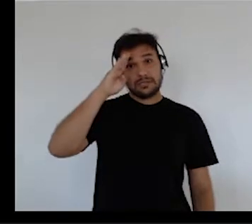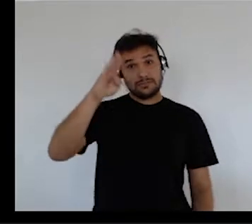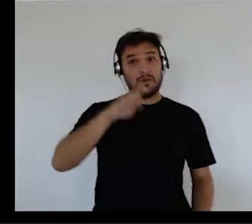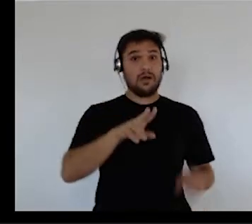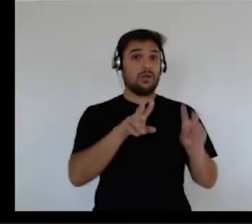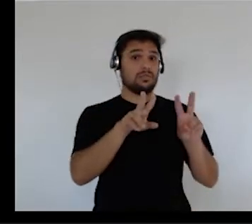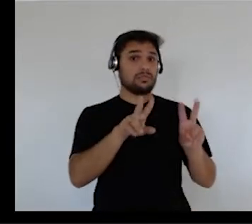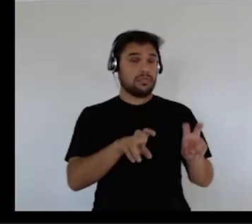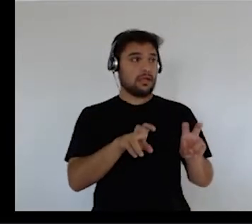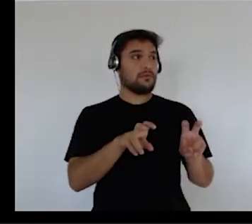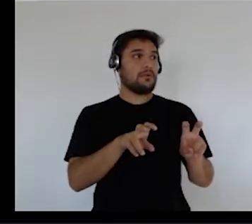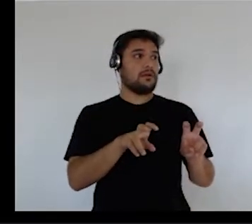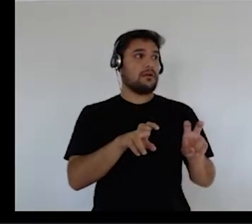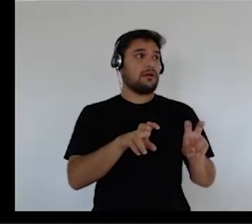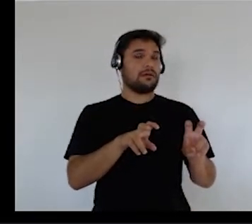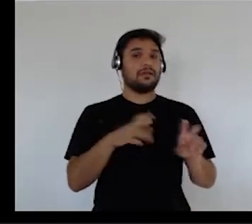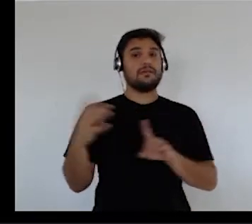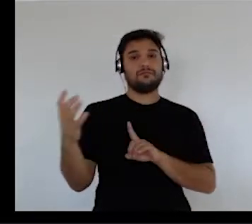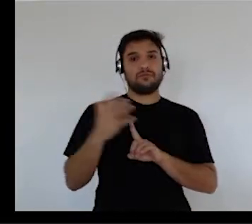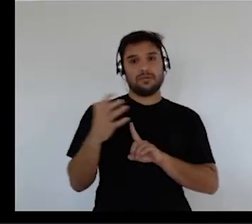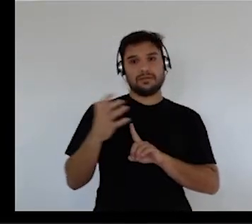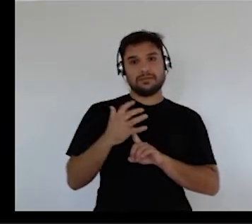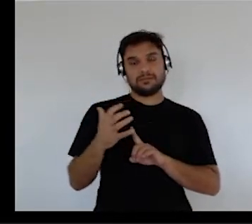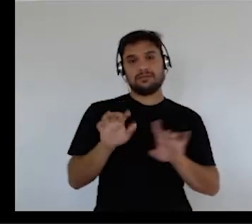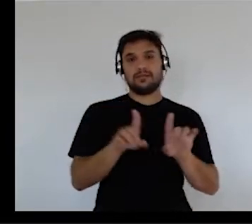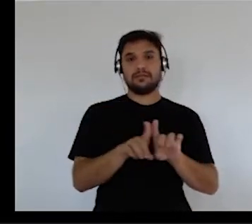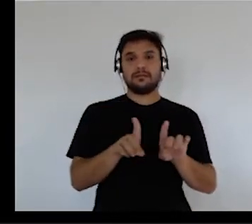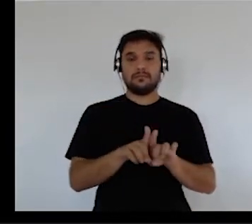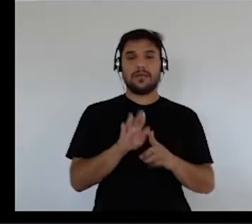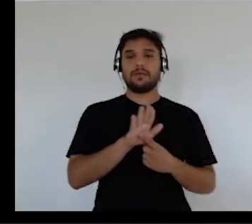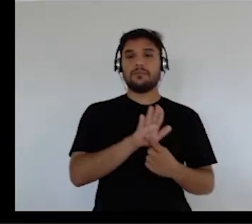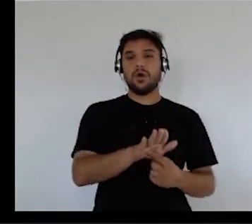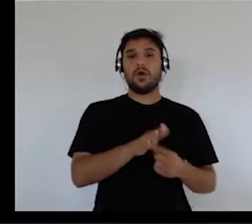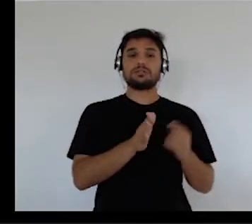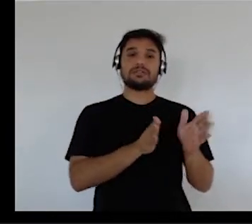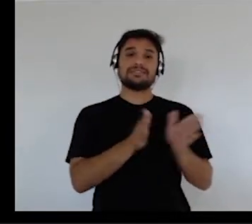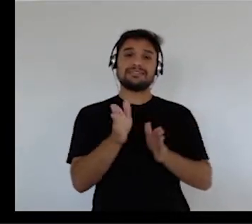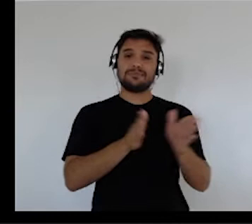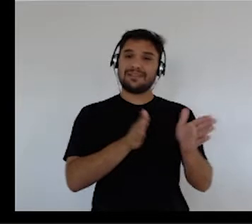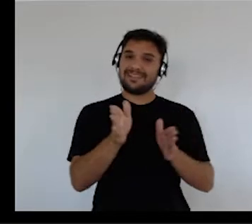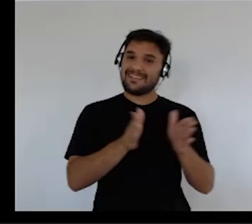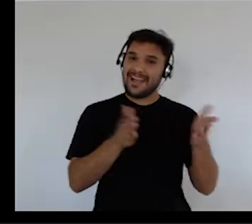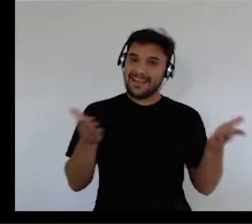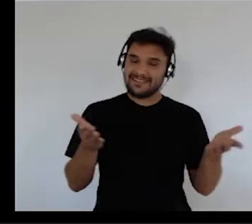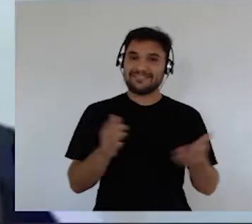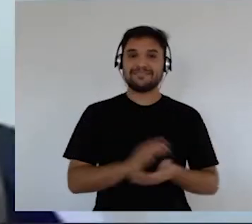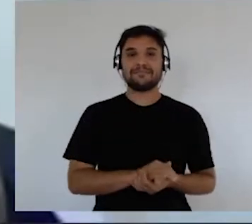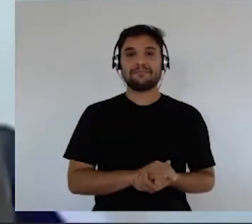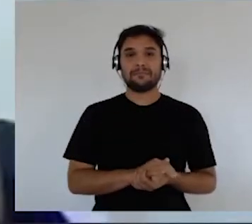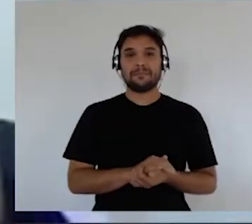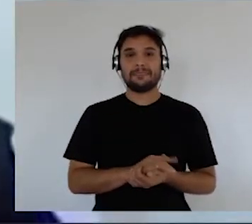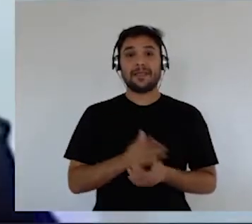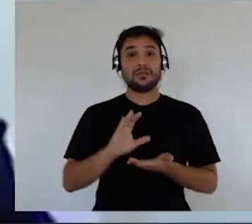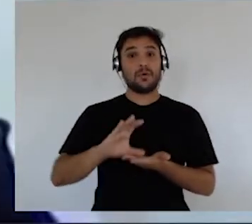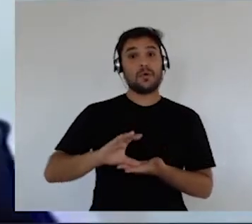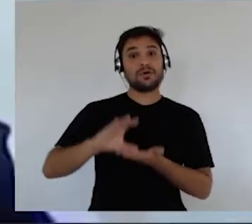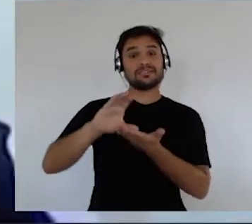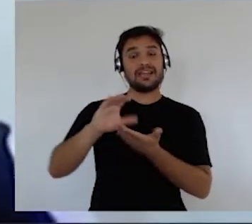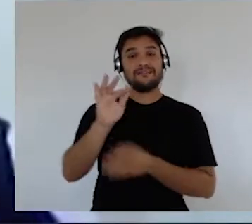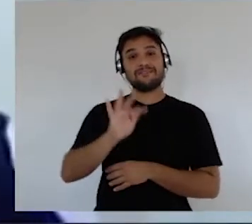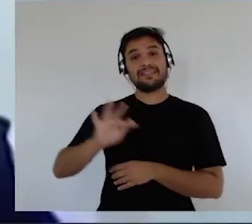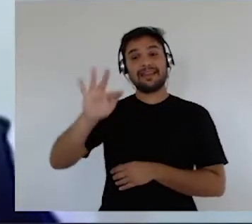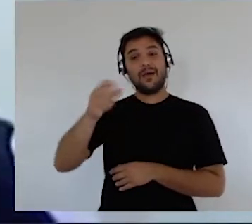tema que tanto nos afeta. Inclusive, destaco a acessibilidade e do Conselho Federal